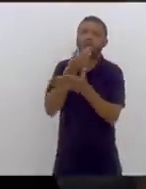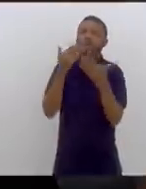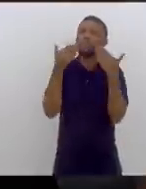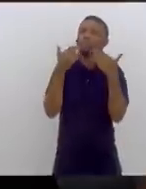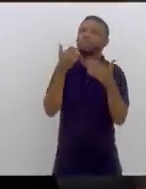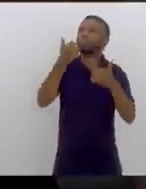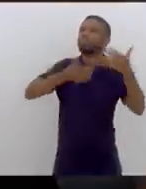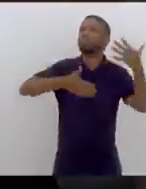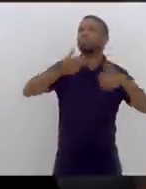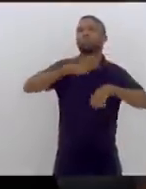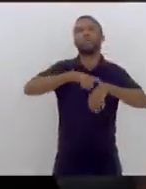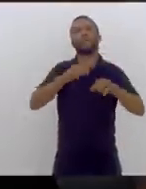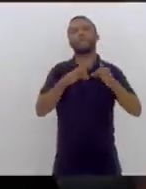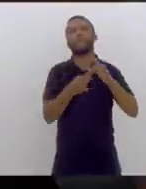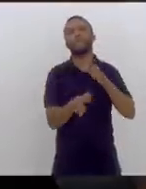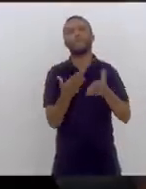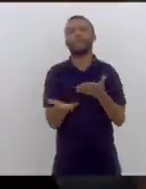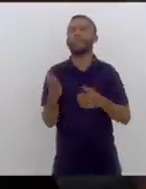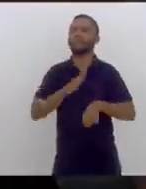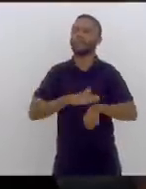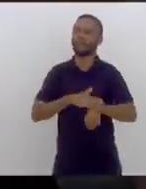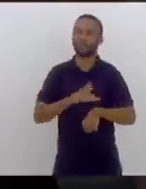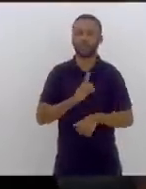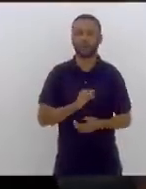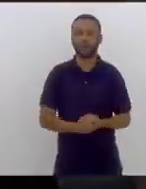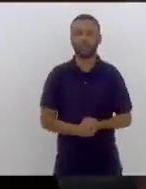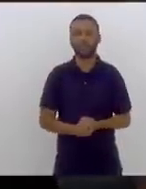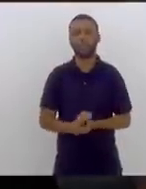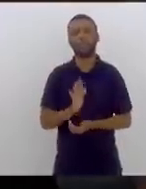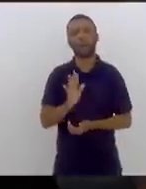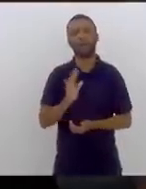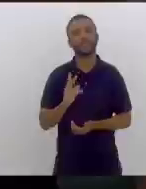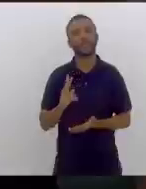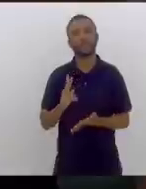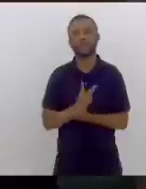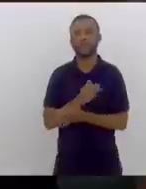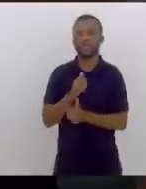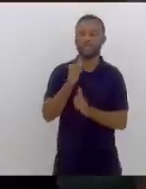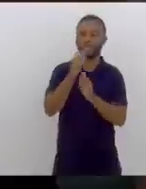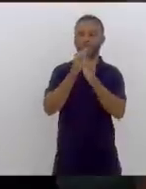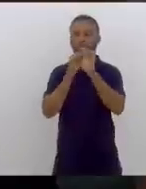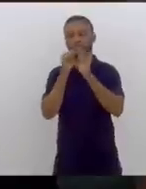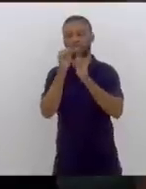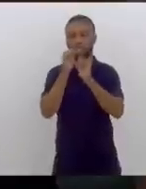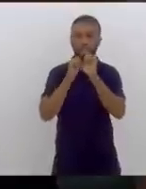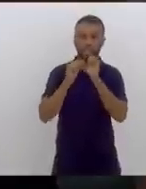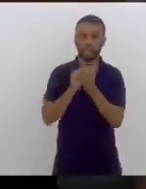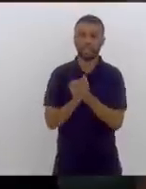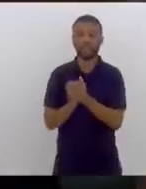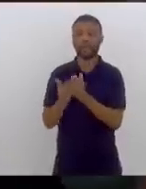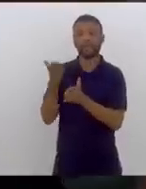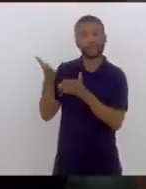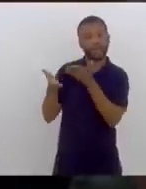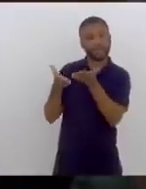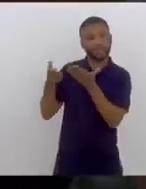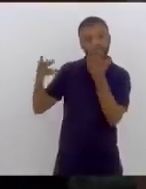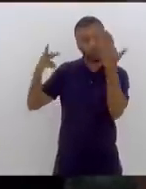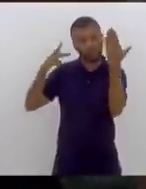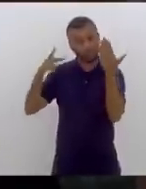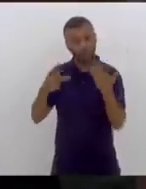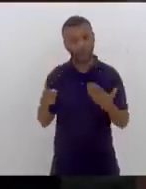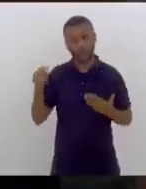para não ganhar tempo não perder tempo mas ele acabou virando um alcoólatra estava em tratamento psiquiátrico